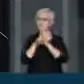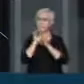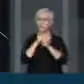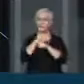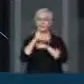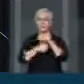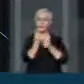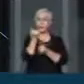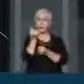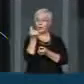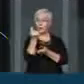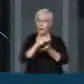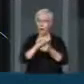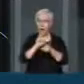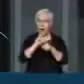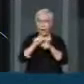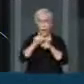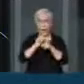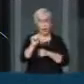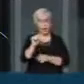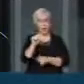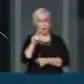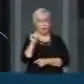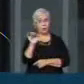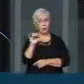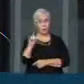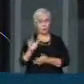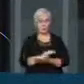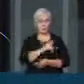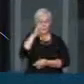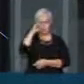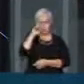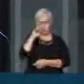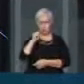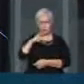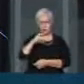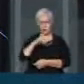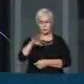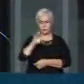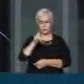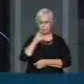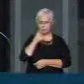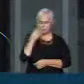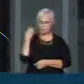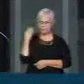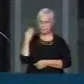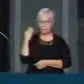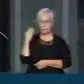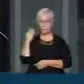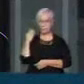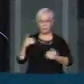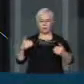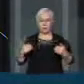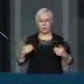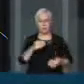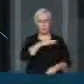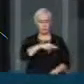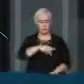aluguel. Pois bem, no dia 8 de maio agora, o Ministério